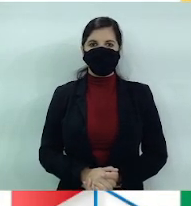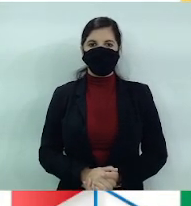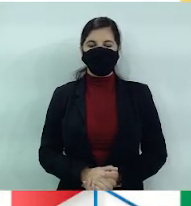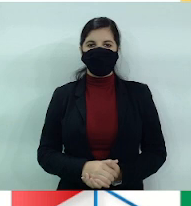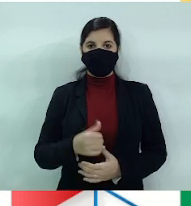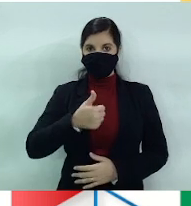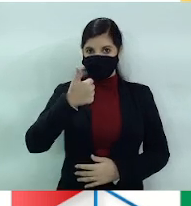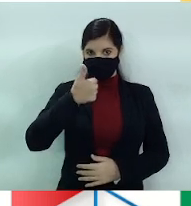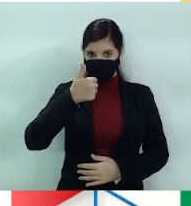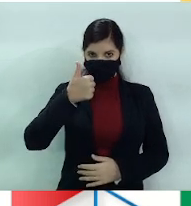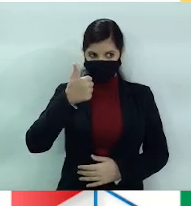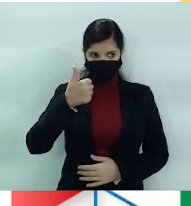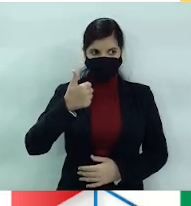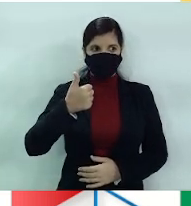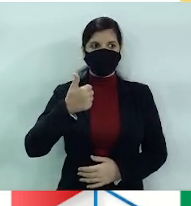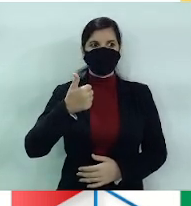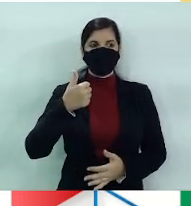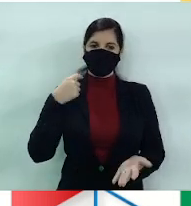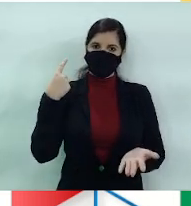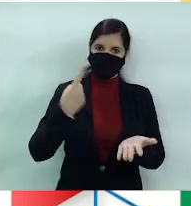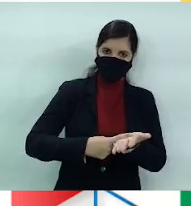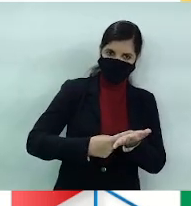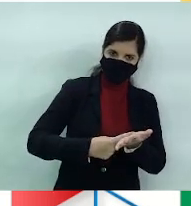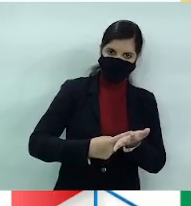etapa, estabelecer